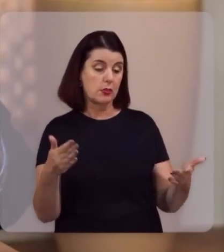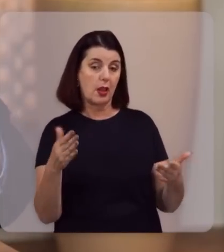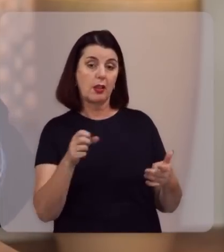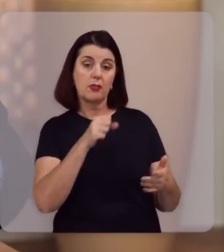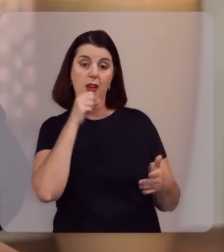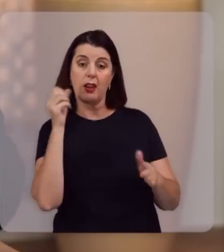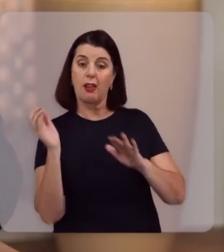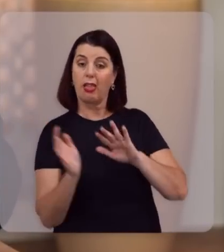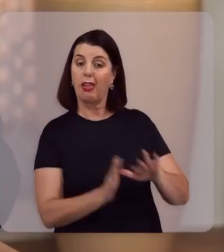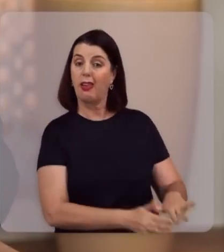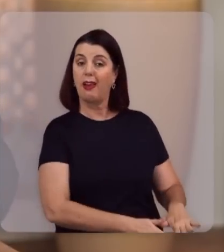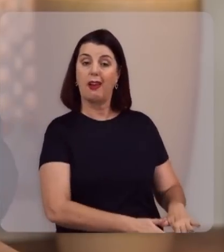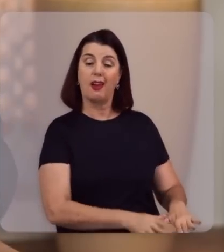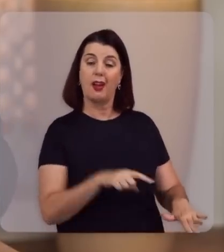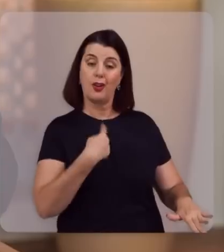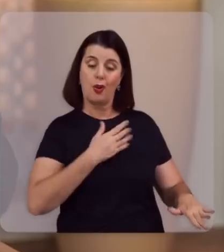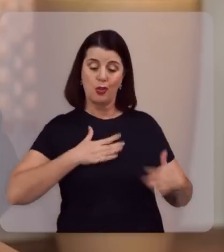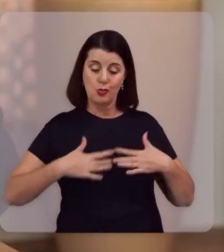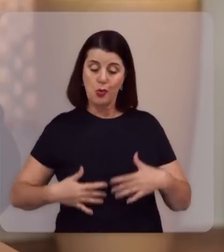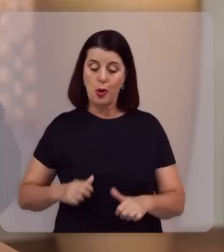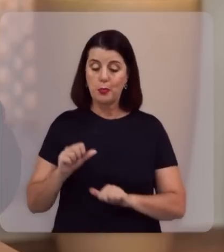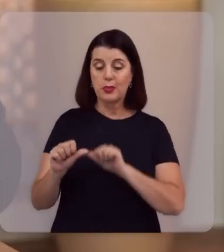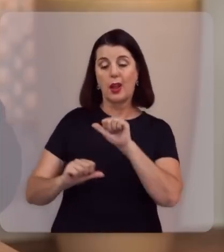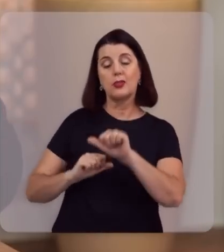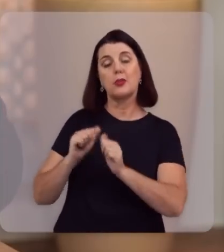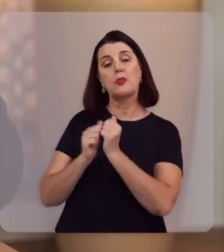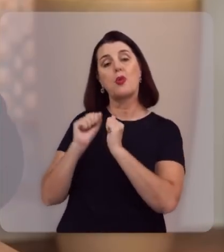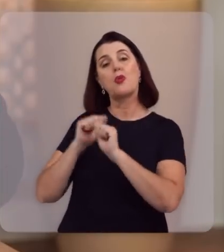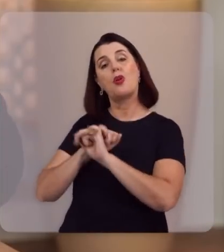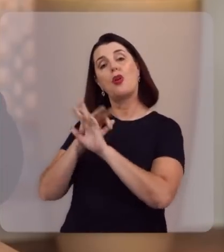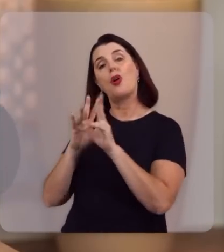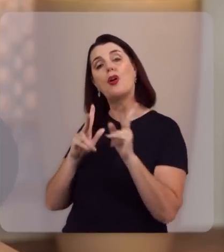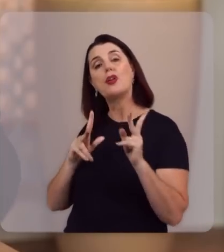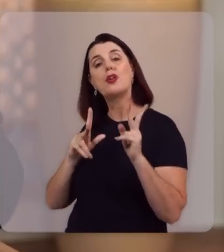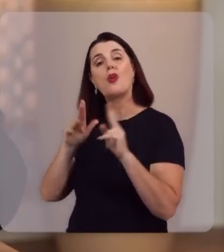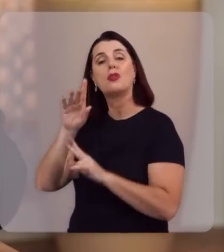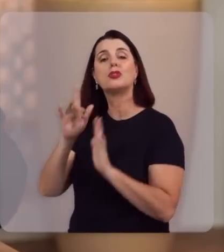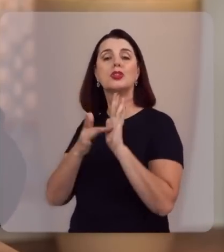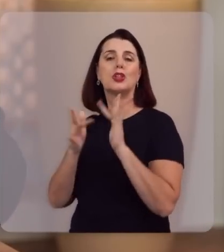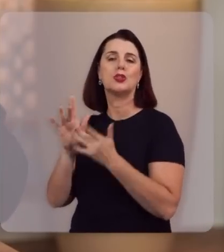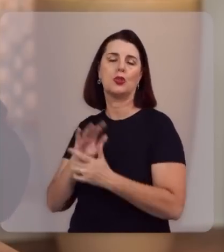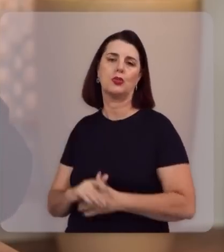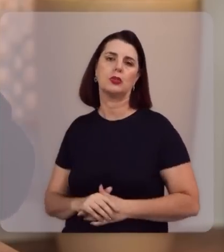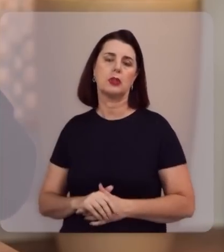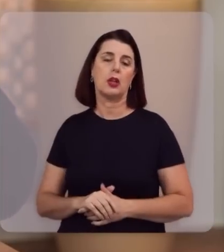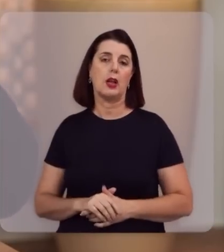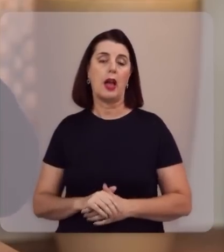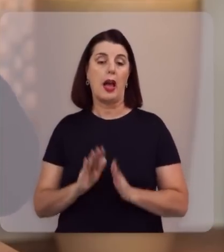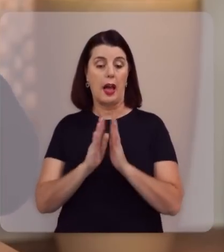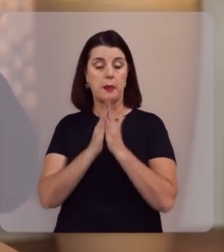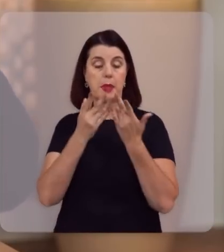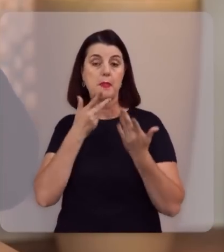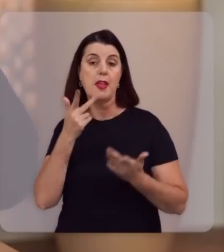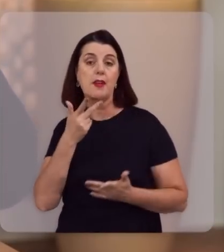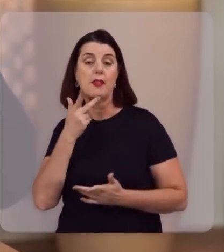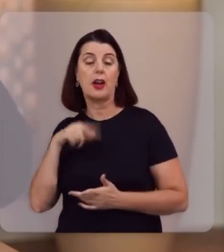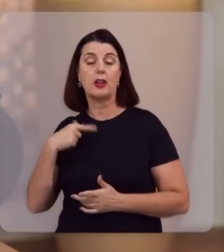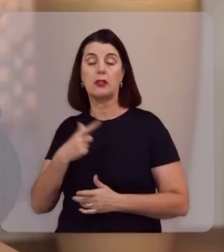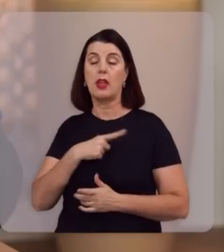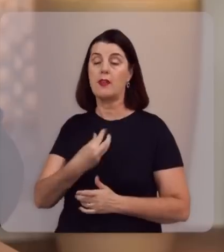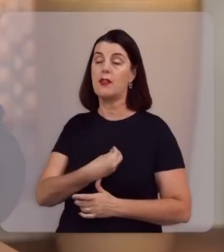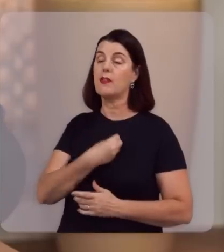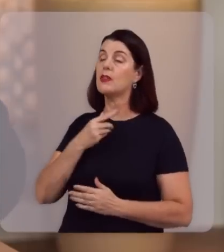diz que eu e você teremos um corpo transformado, um corpo de glória como Jesus tem. A Bíblia diz que nós habitaremos